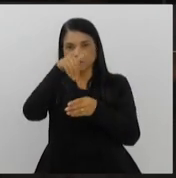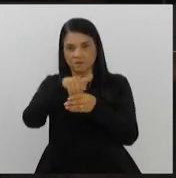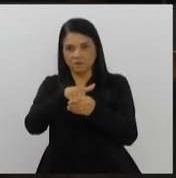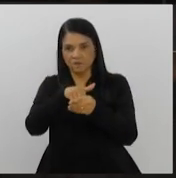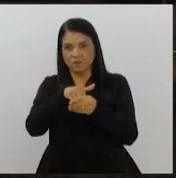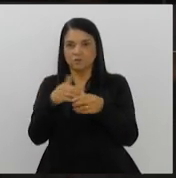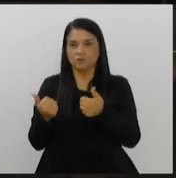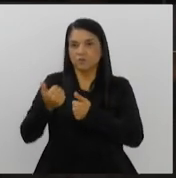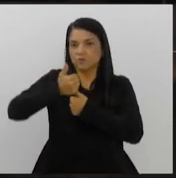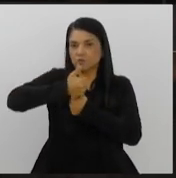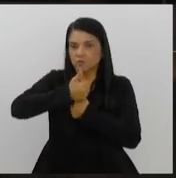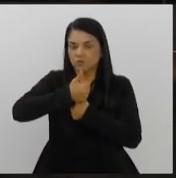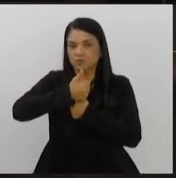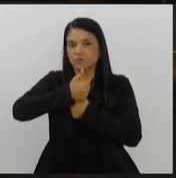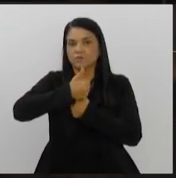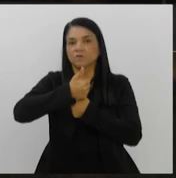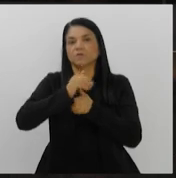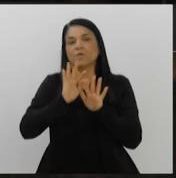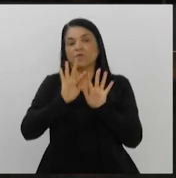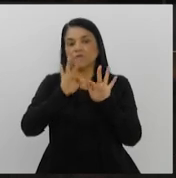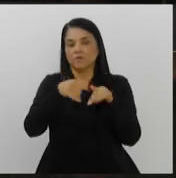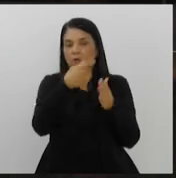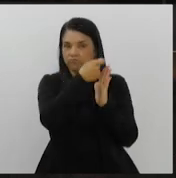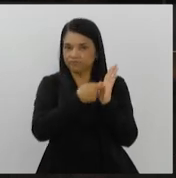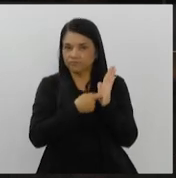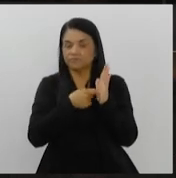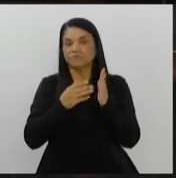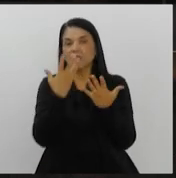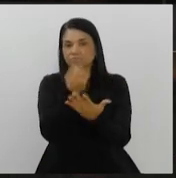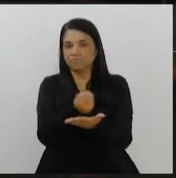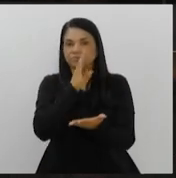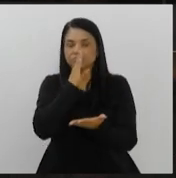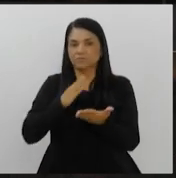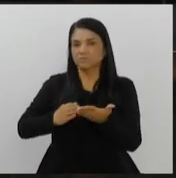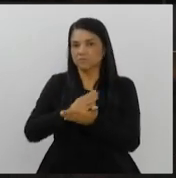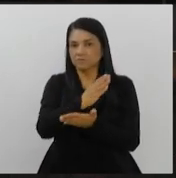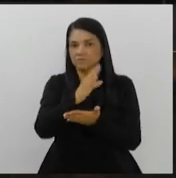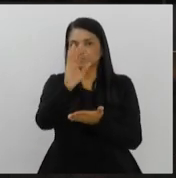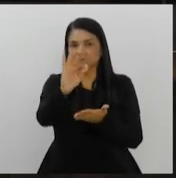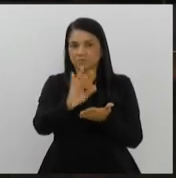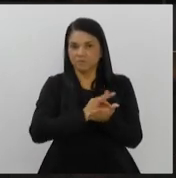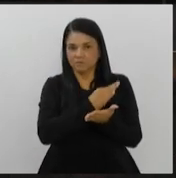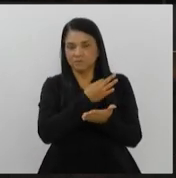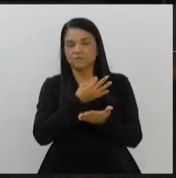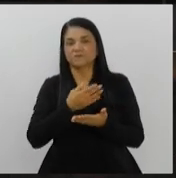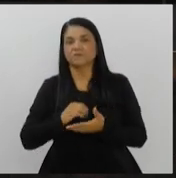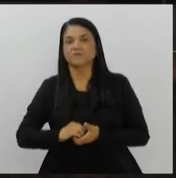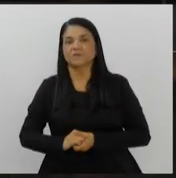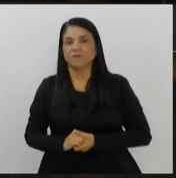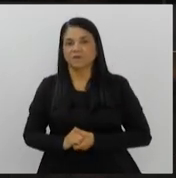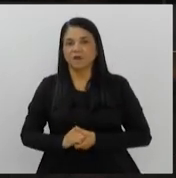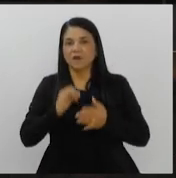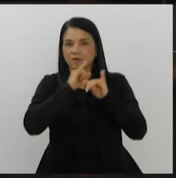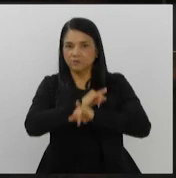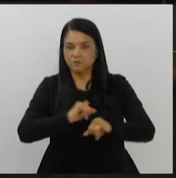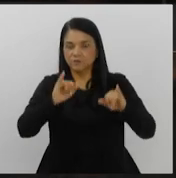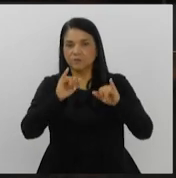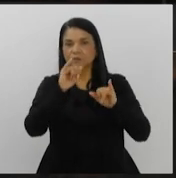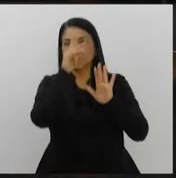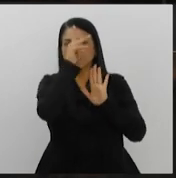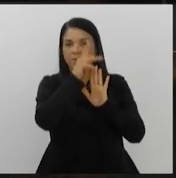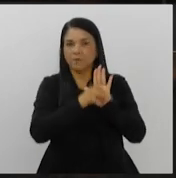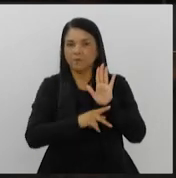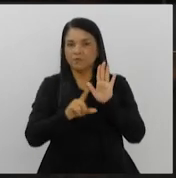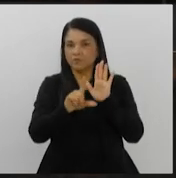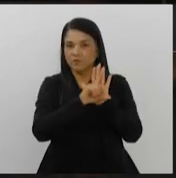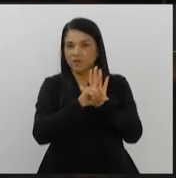votação, substitutivo como forma final. Senhores que aprovam, permaneçam como estão. Aprovado, vai autógrafo. Anuncio,